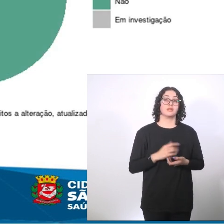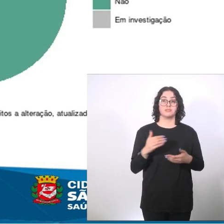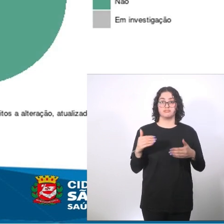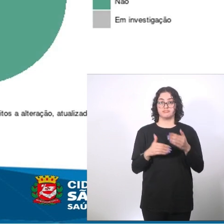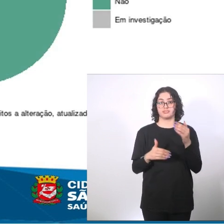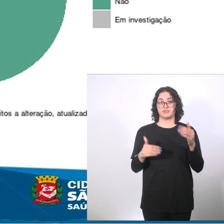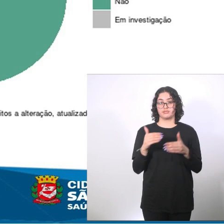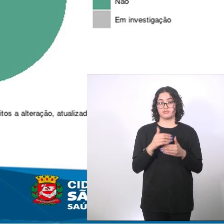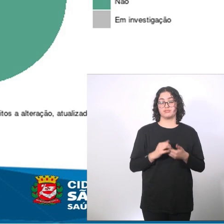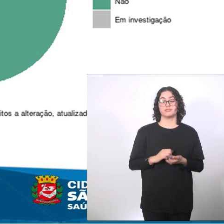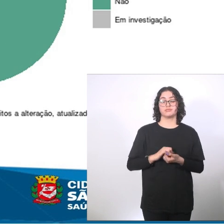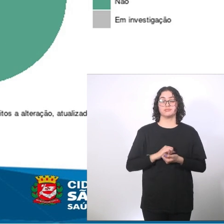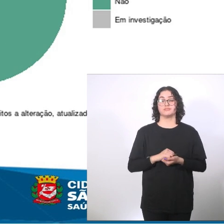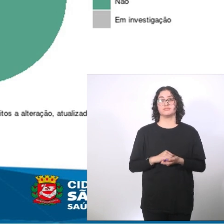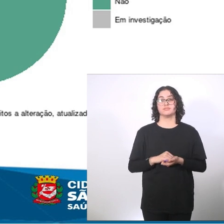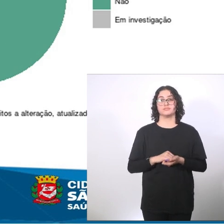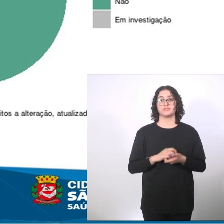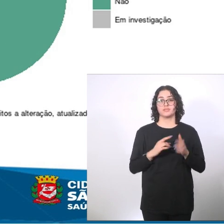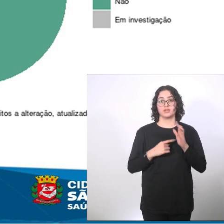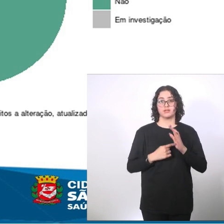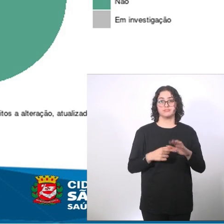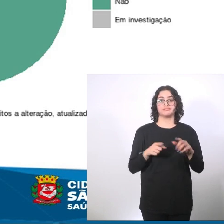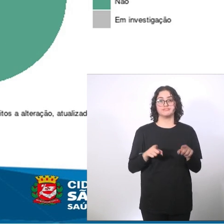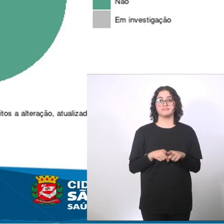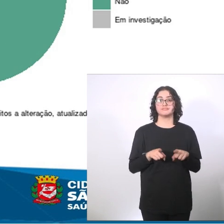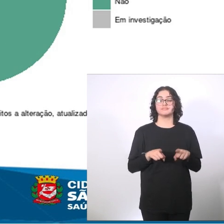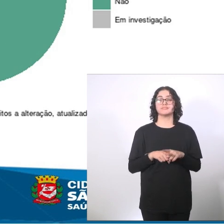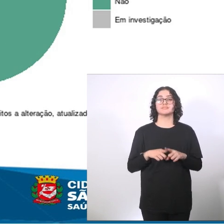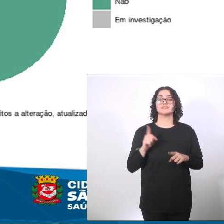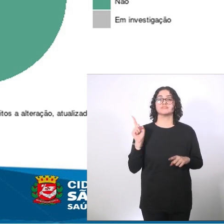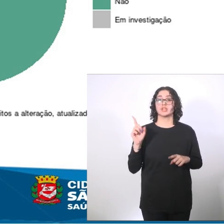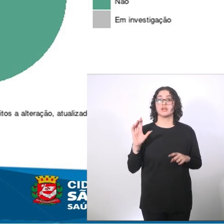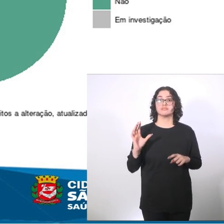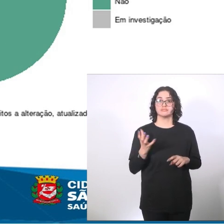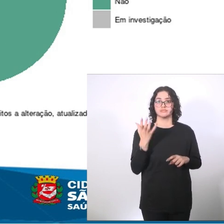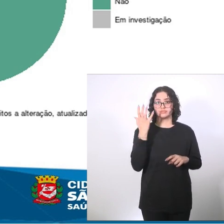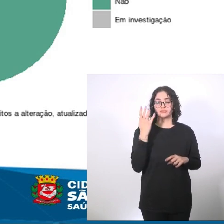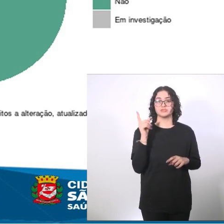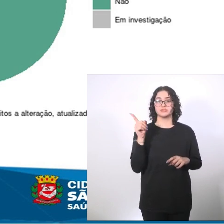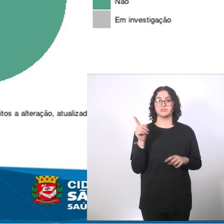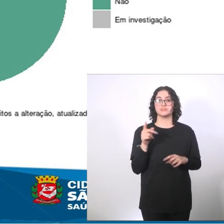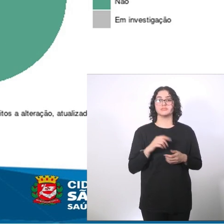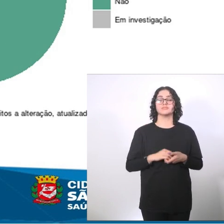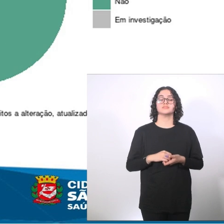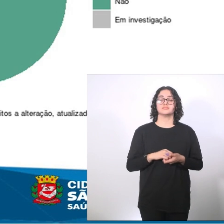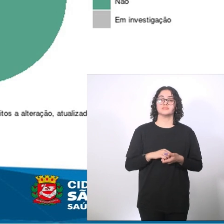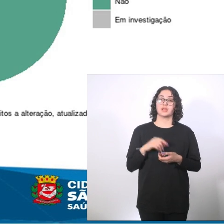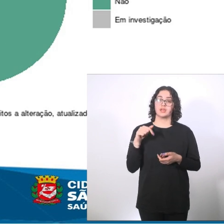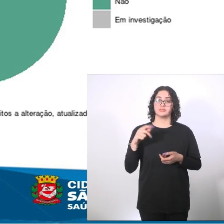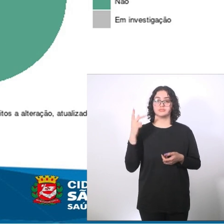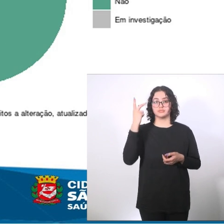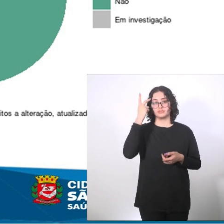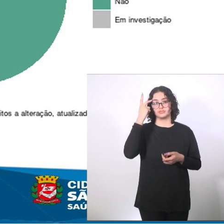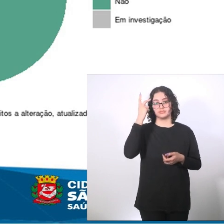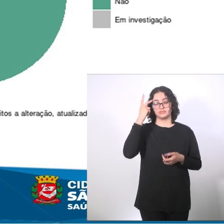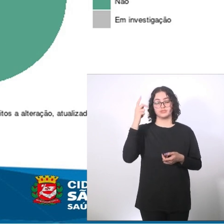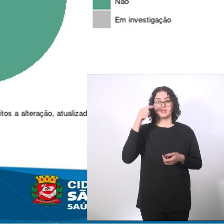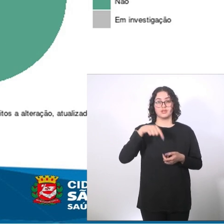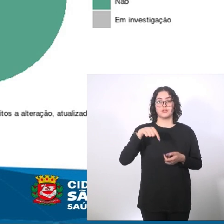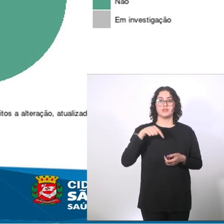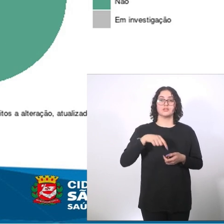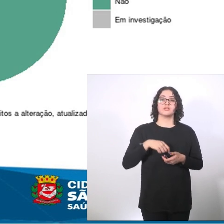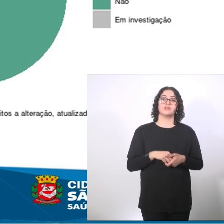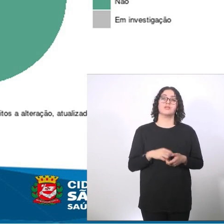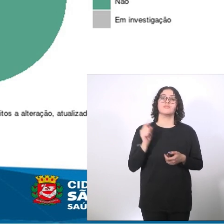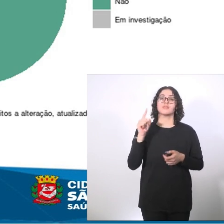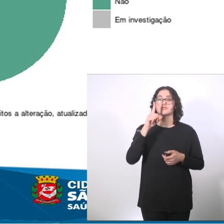Aqui mostrando também dos casos confirmados em residentes do município de São Paulo, segundo a